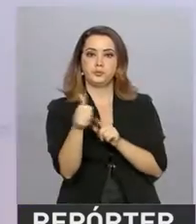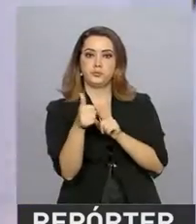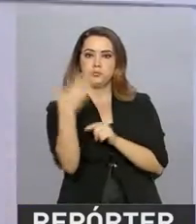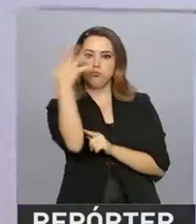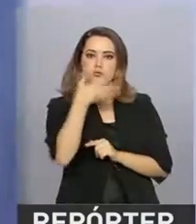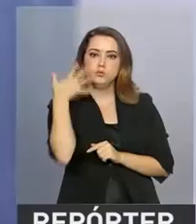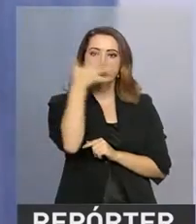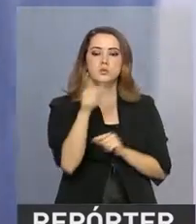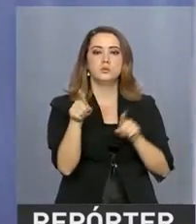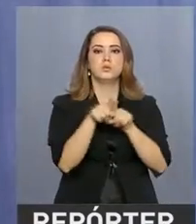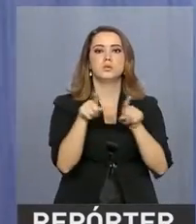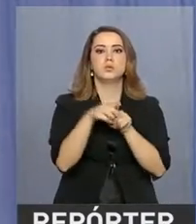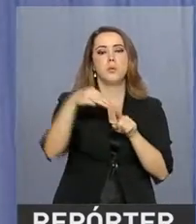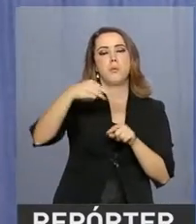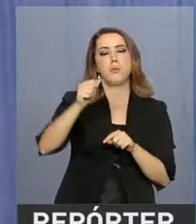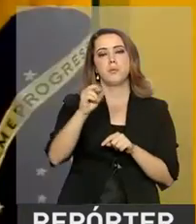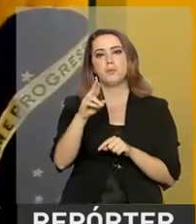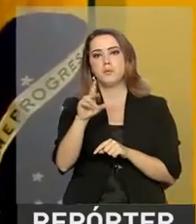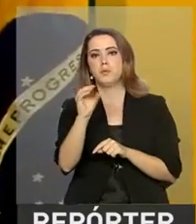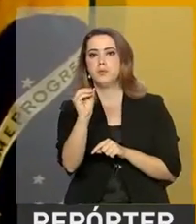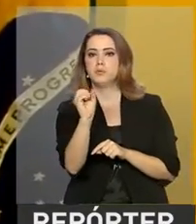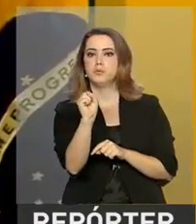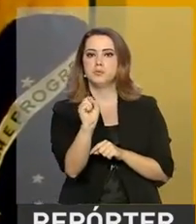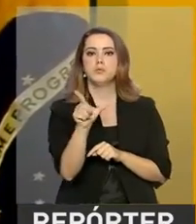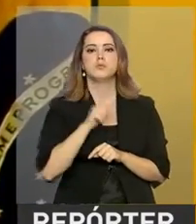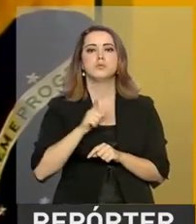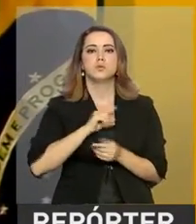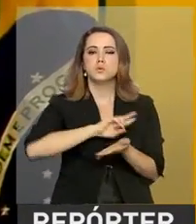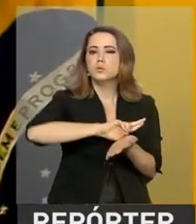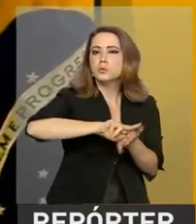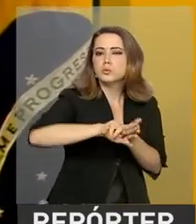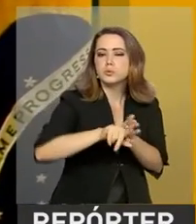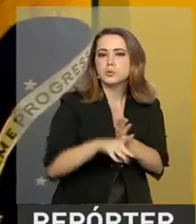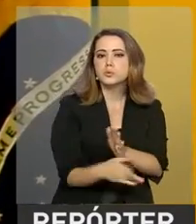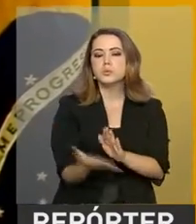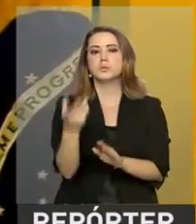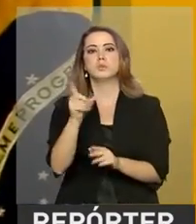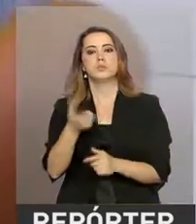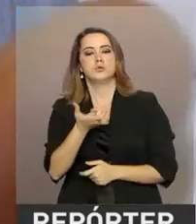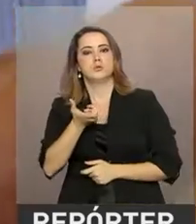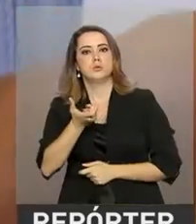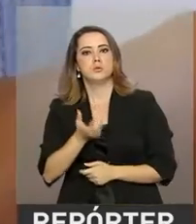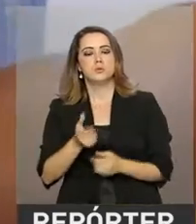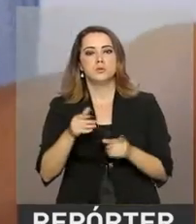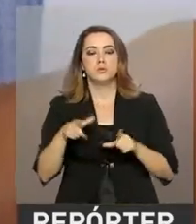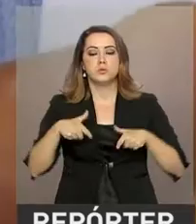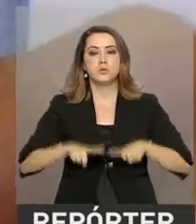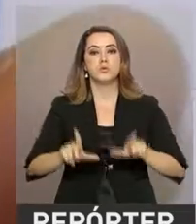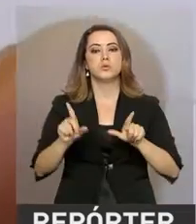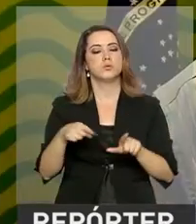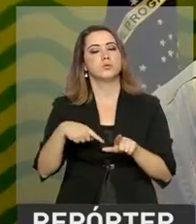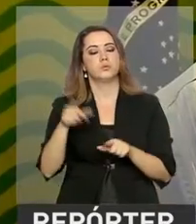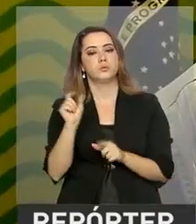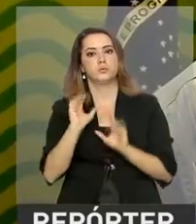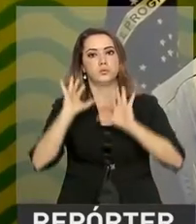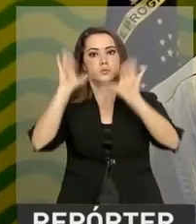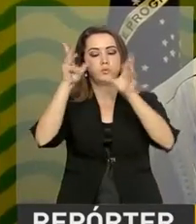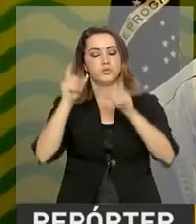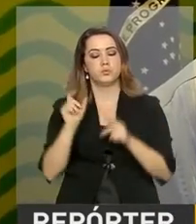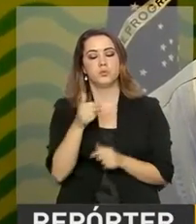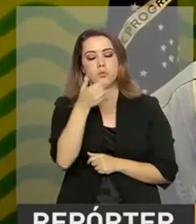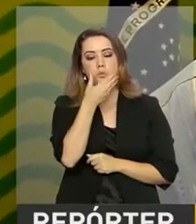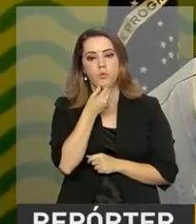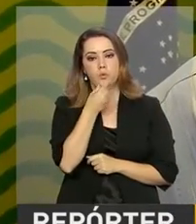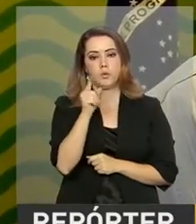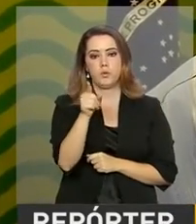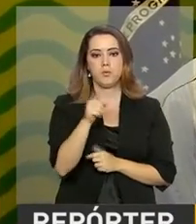foi de Marcos Lerbar, que conquistou diversos títulos mundiais à frente da seleção brasileira de voleibol masculino. Essa